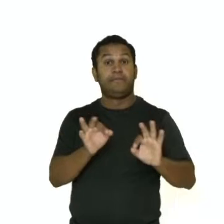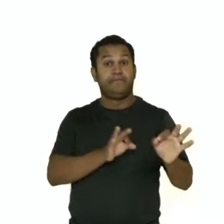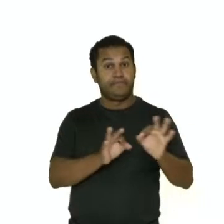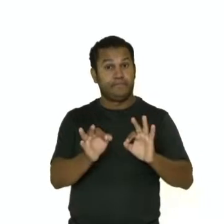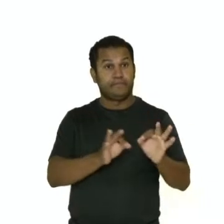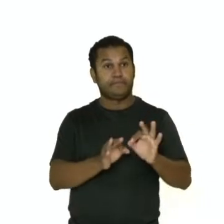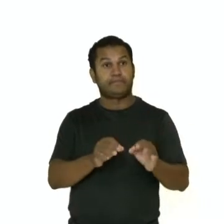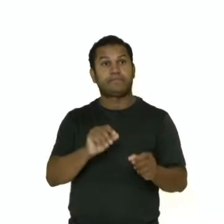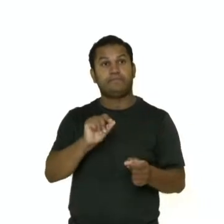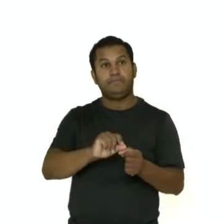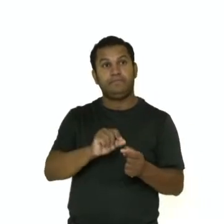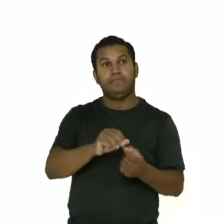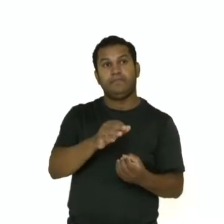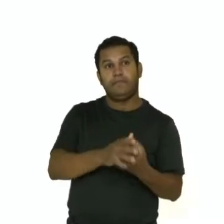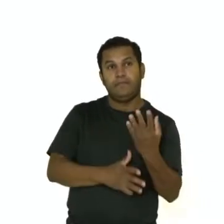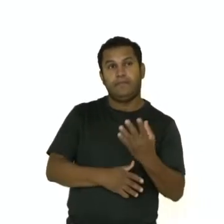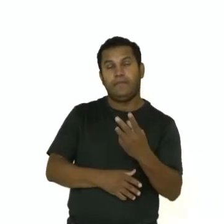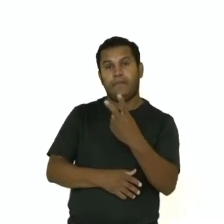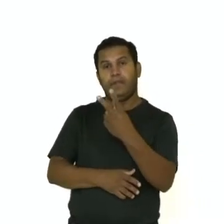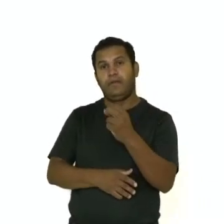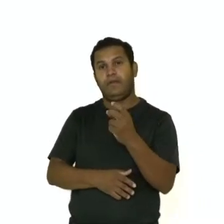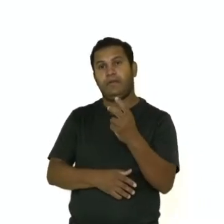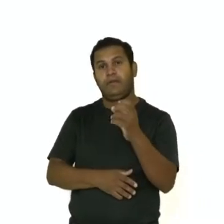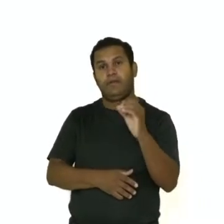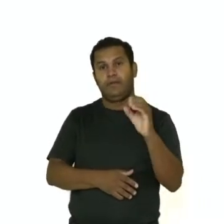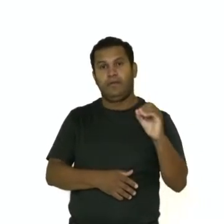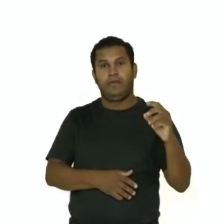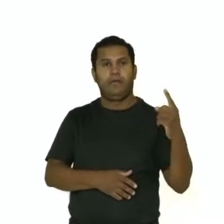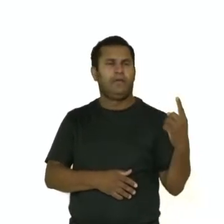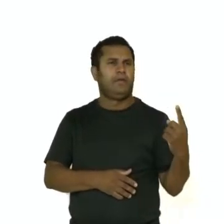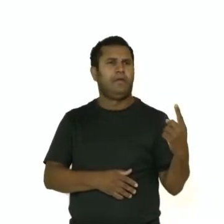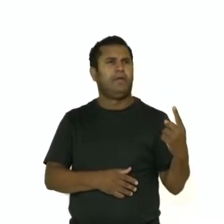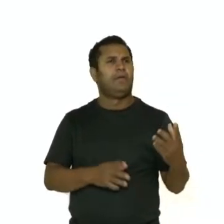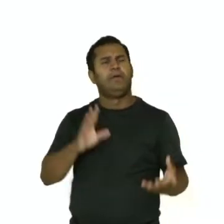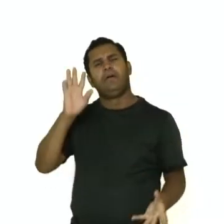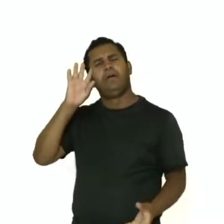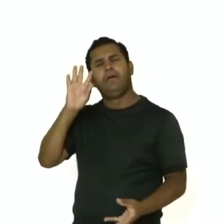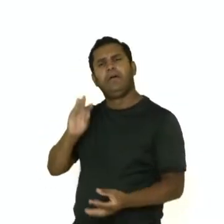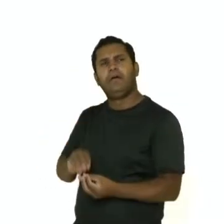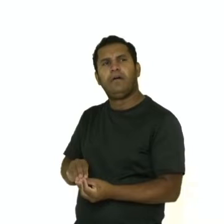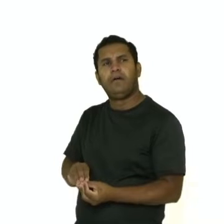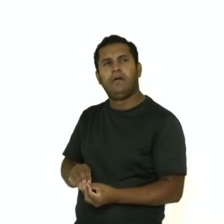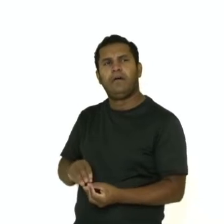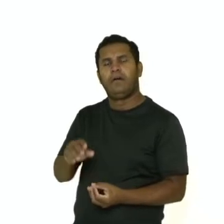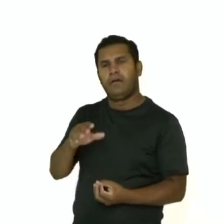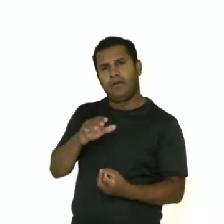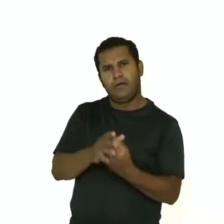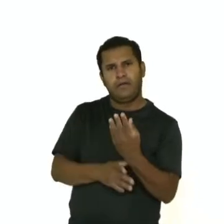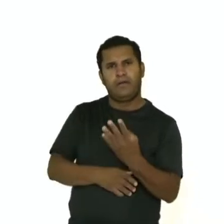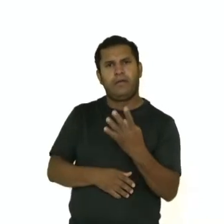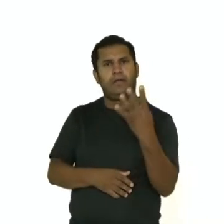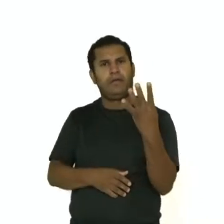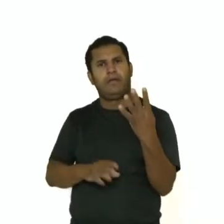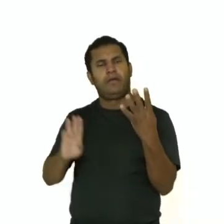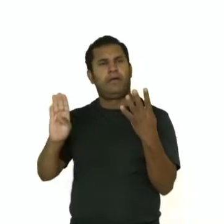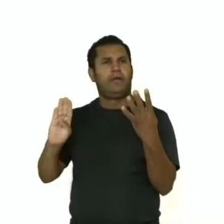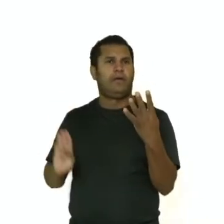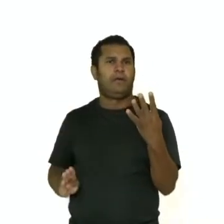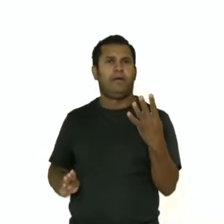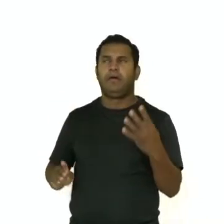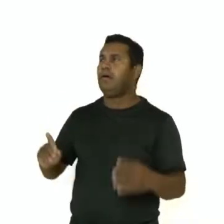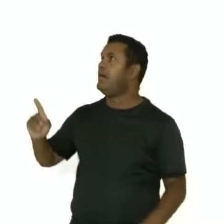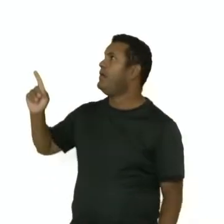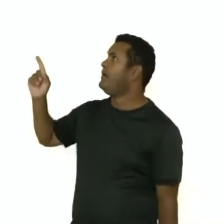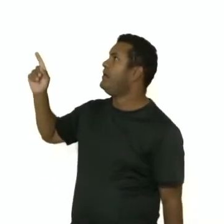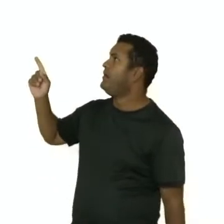em 2001 essa divisão ali. E o que ela utilizou para se estabelecer? Que características